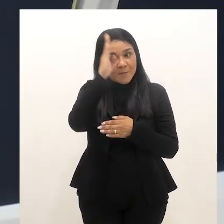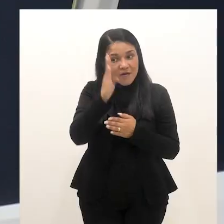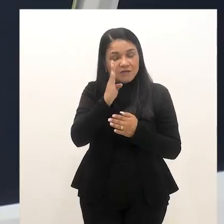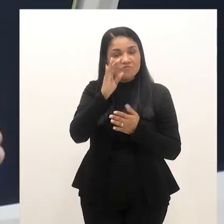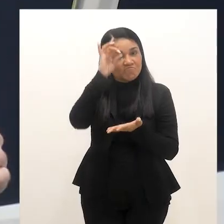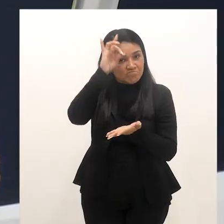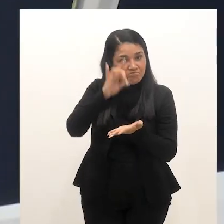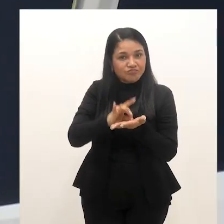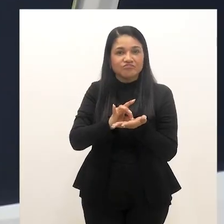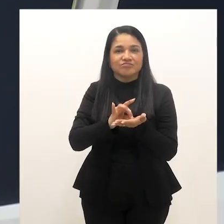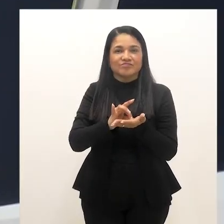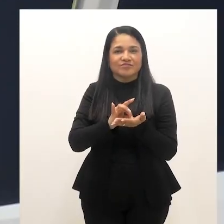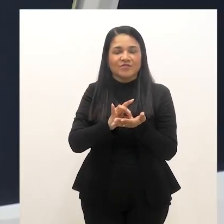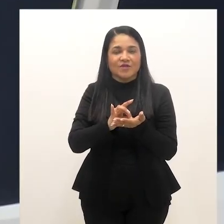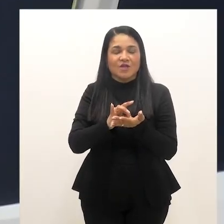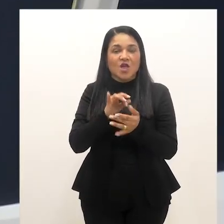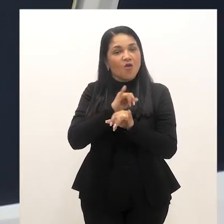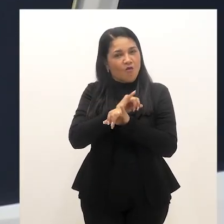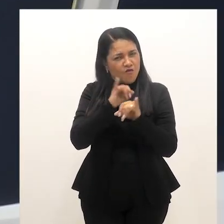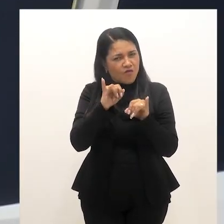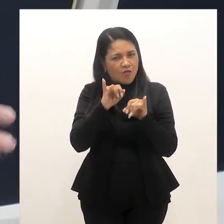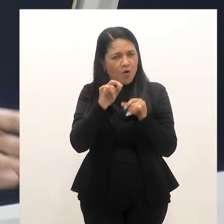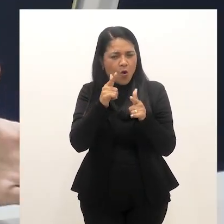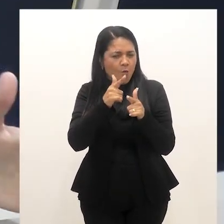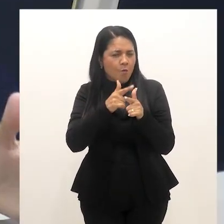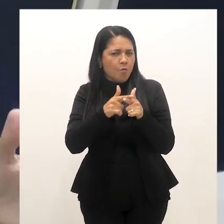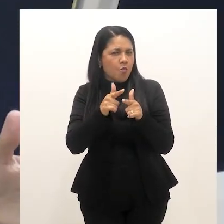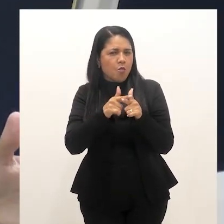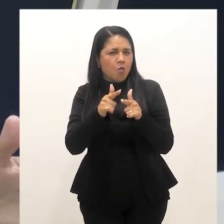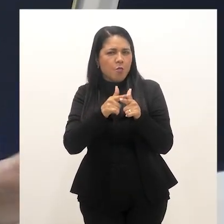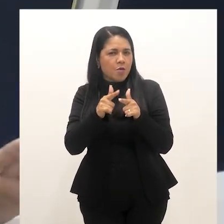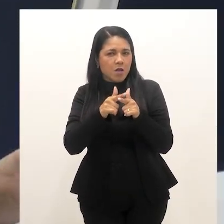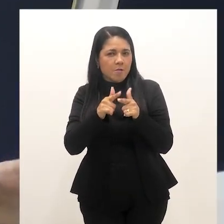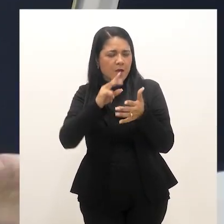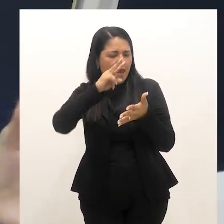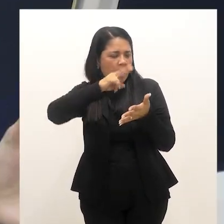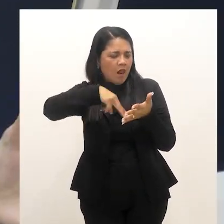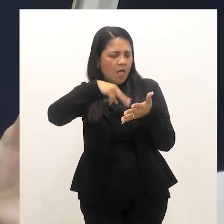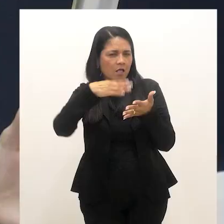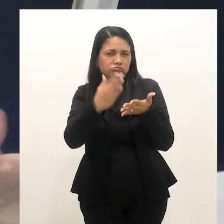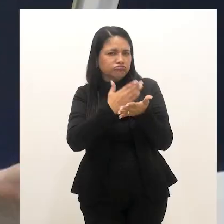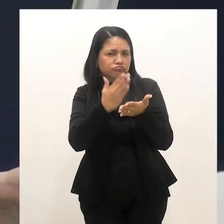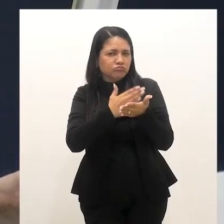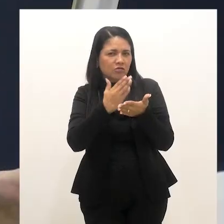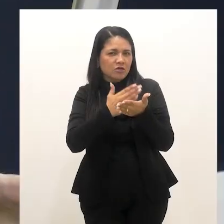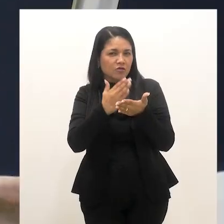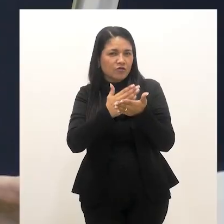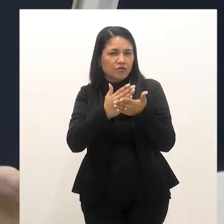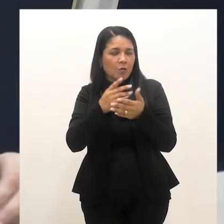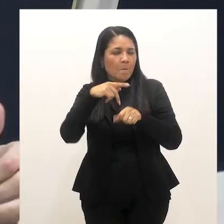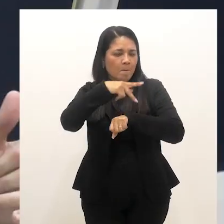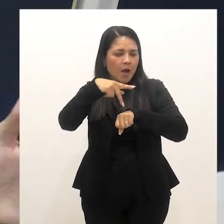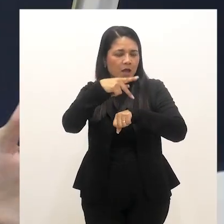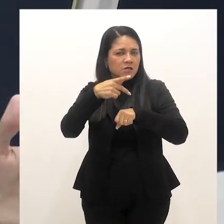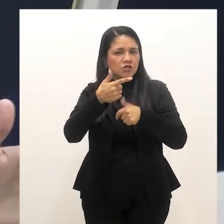passa no Brasil. Porque assim, eu sempre falo, não tem problema nenhum você ler livros que